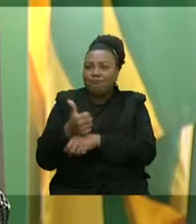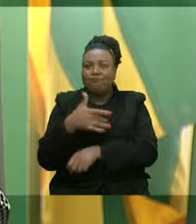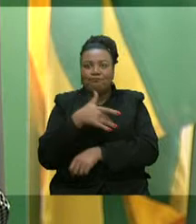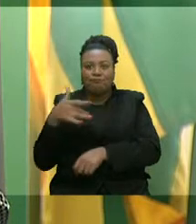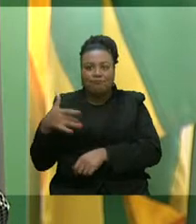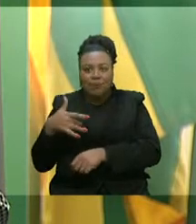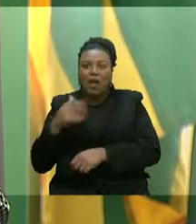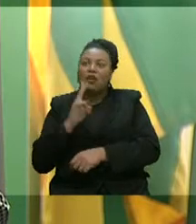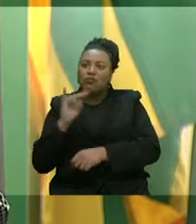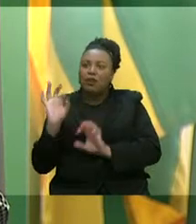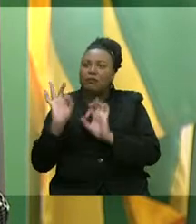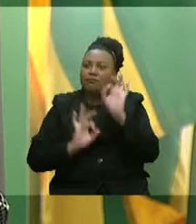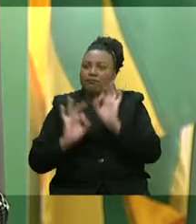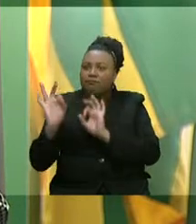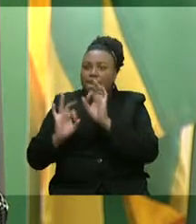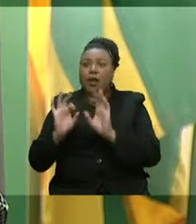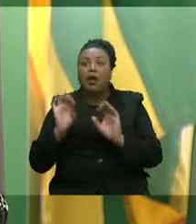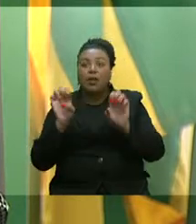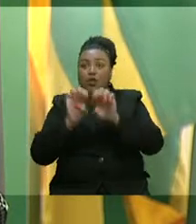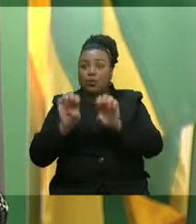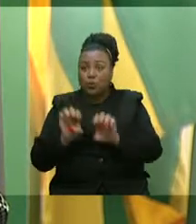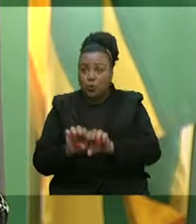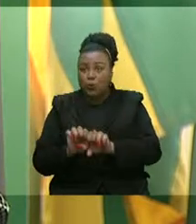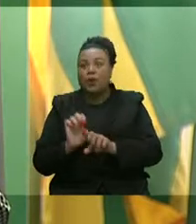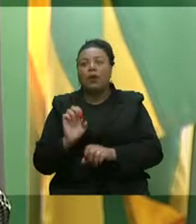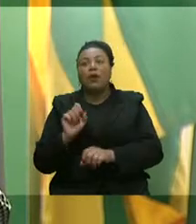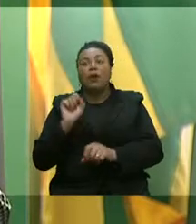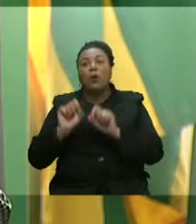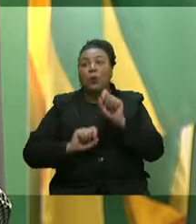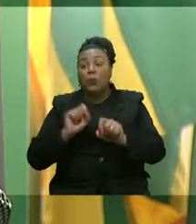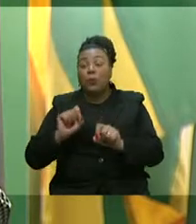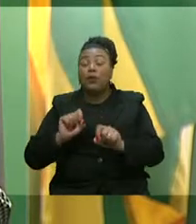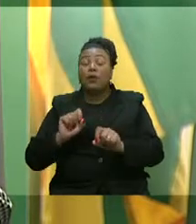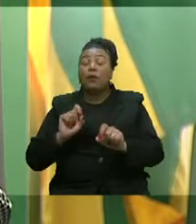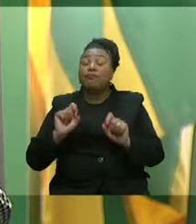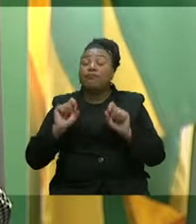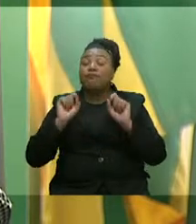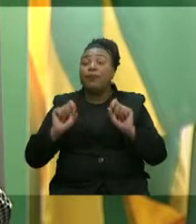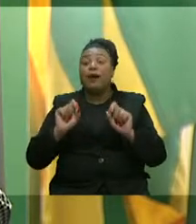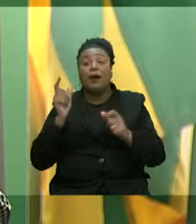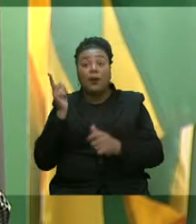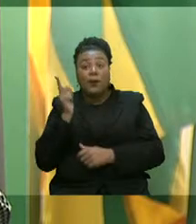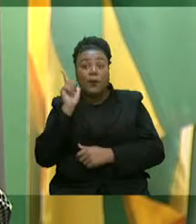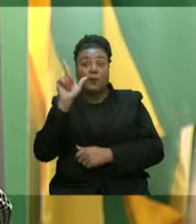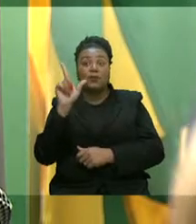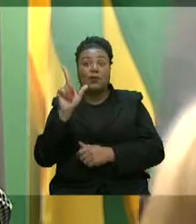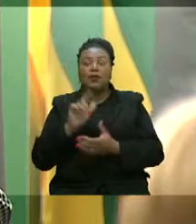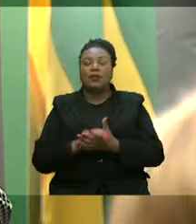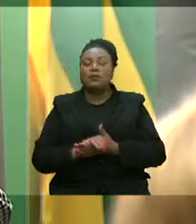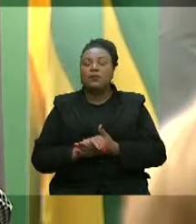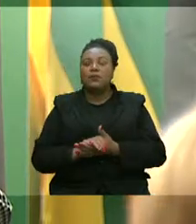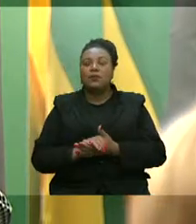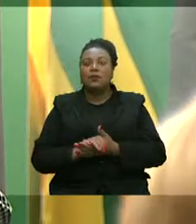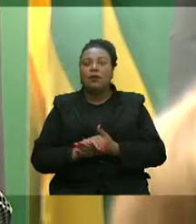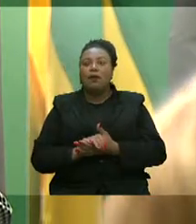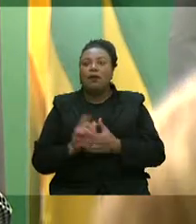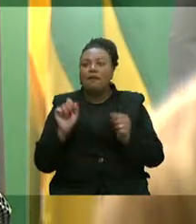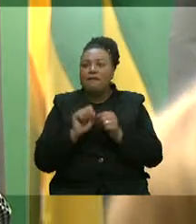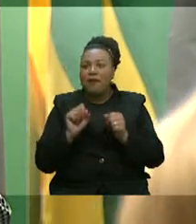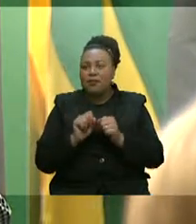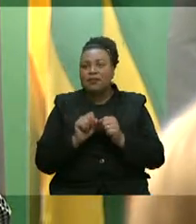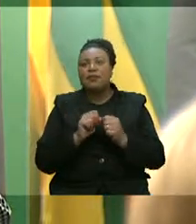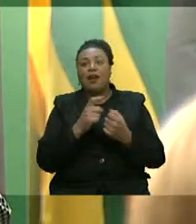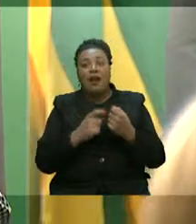saúde, nós estamos estruturando para justamente podermos não só fazer